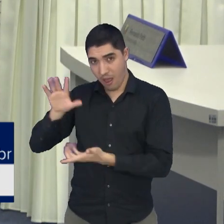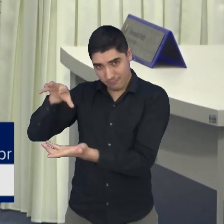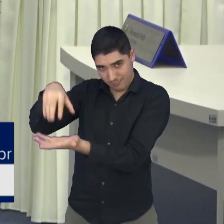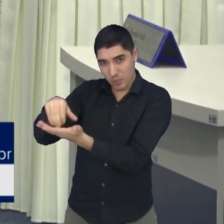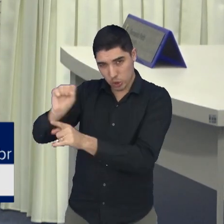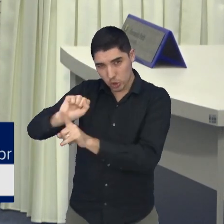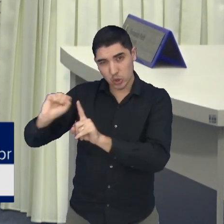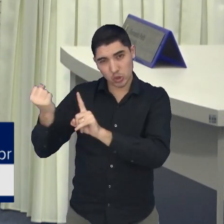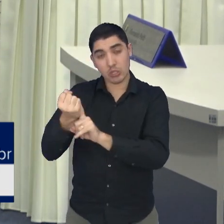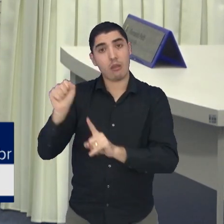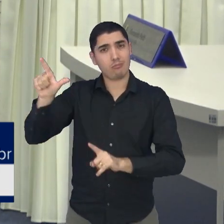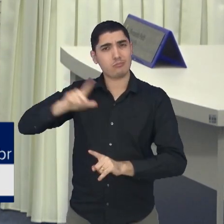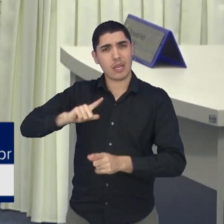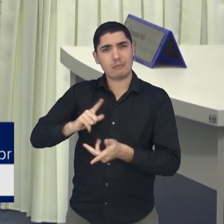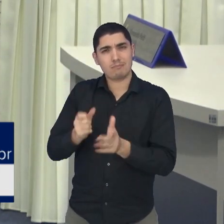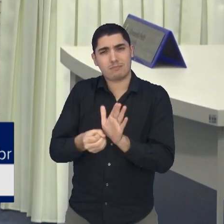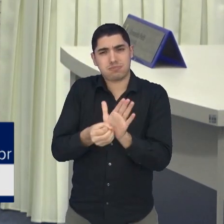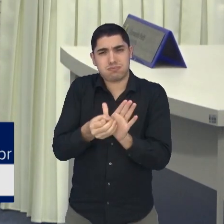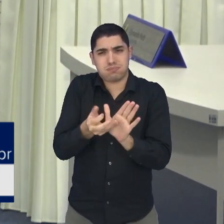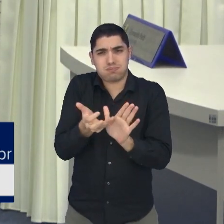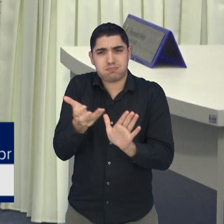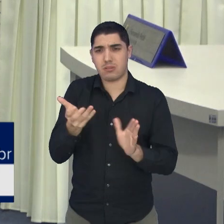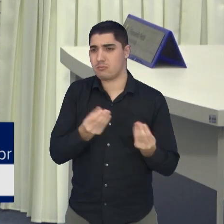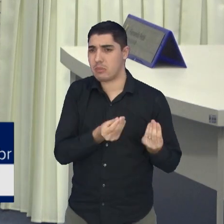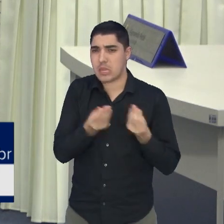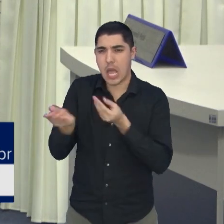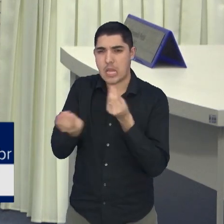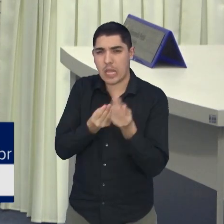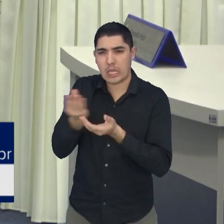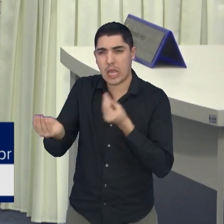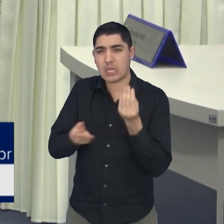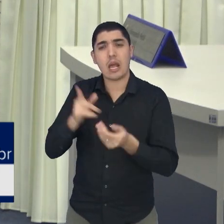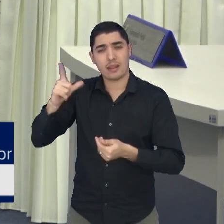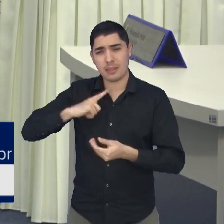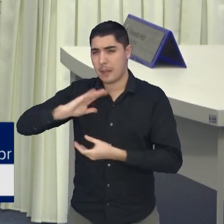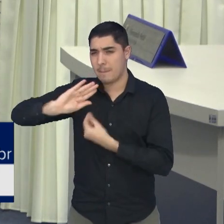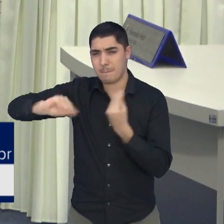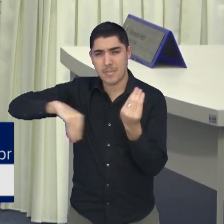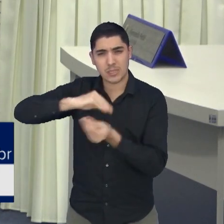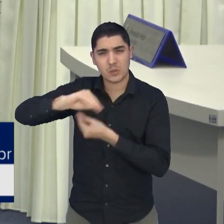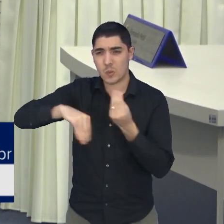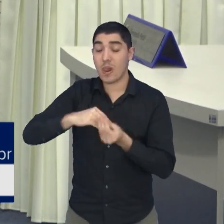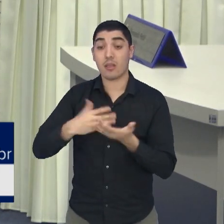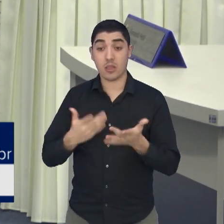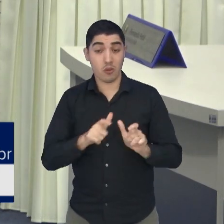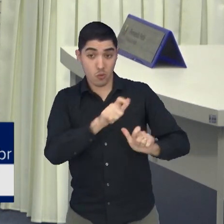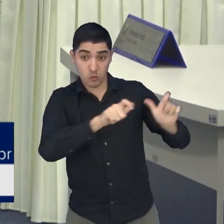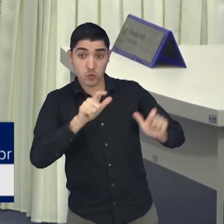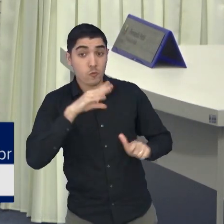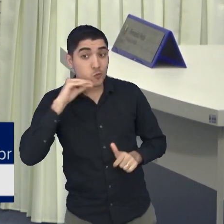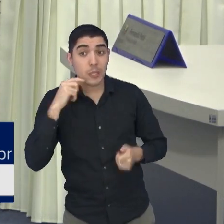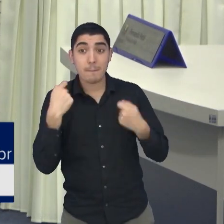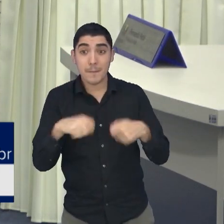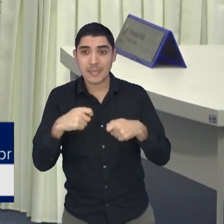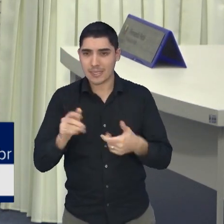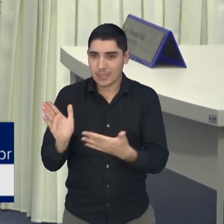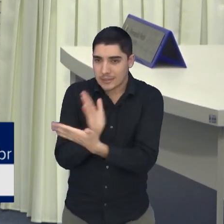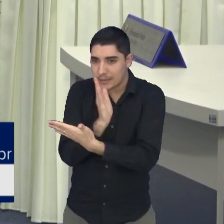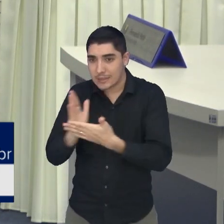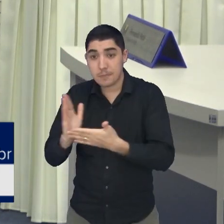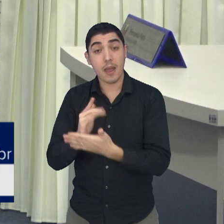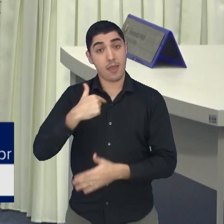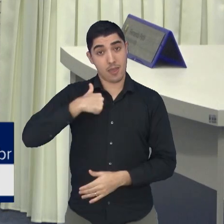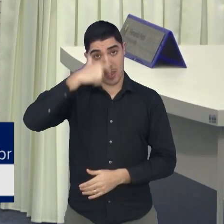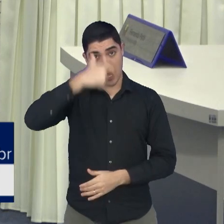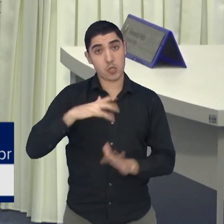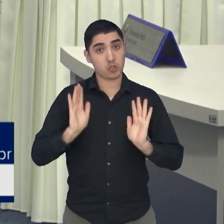quantidades de coisas que eles recebem e vem tudo misturado. Os voluntários têm que separar tudo. Senhor presidente, eu já trabalhei em